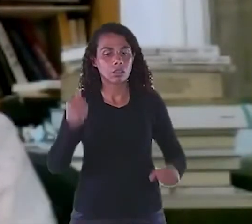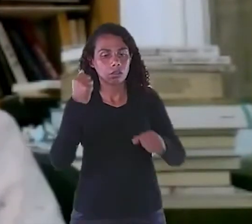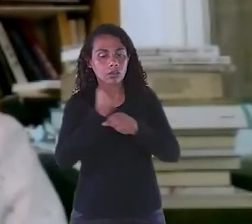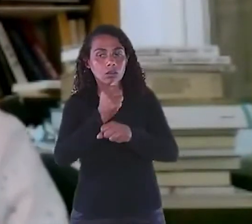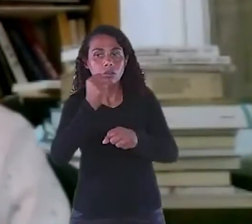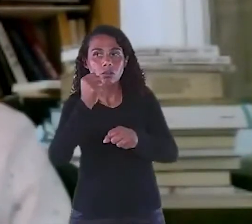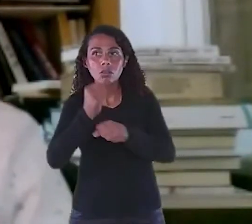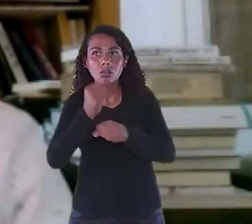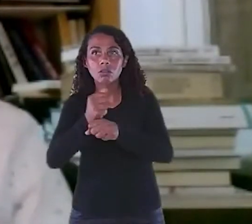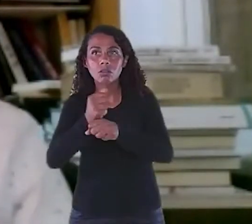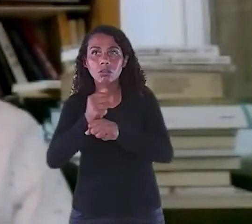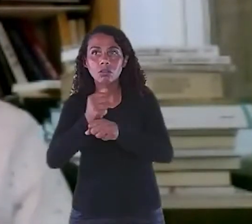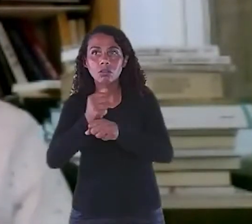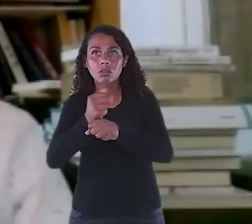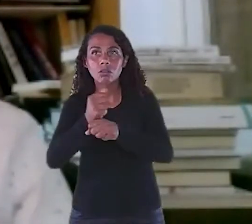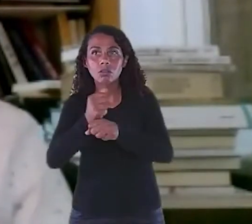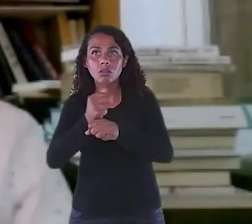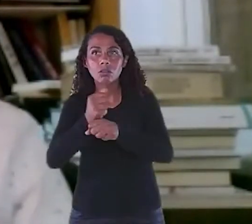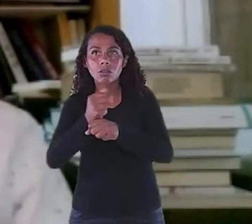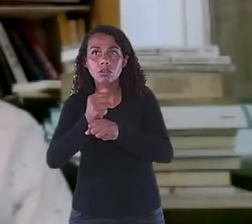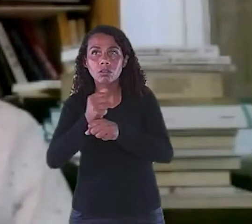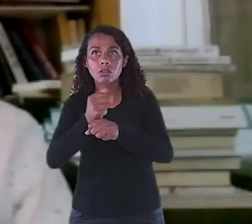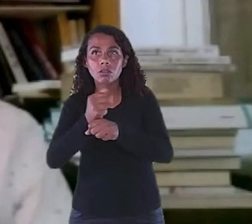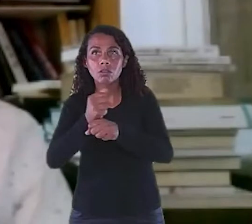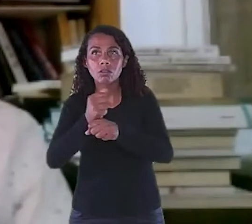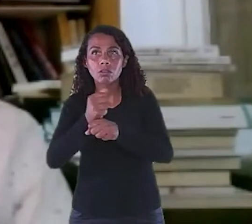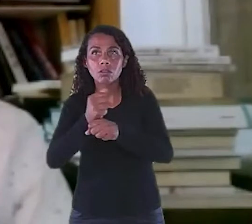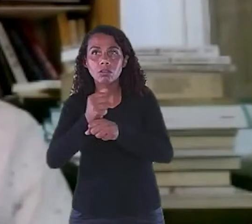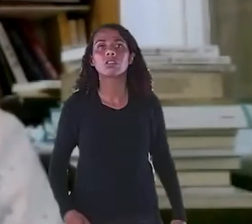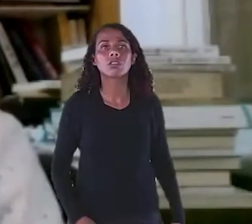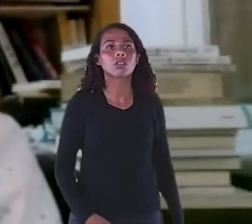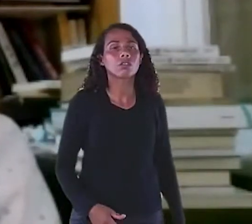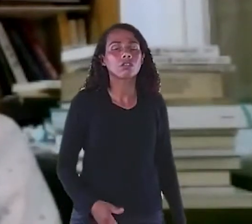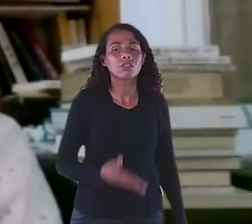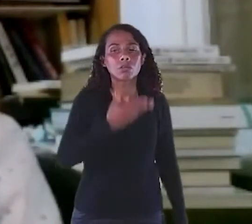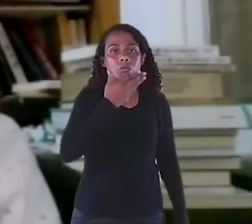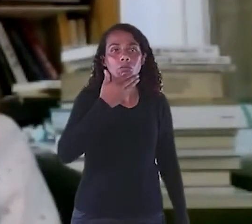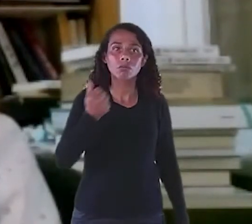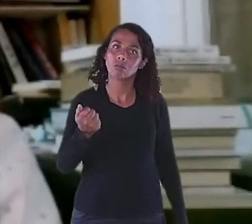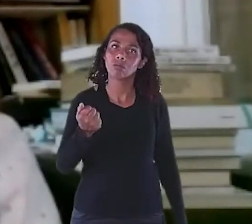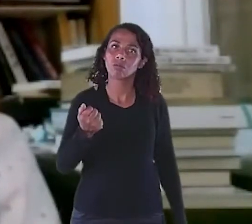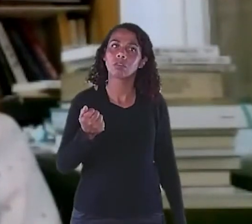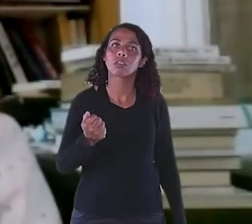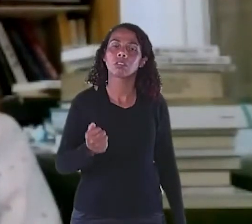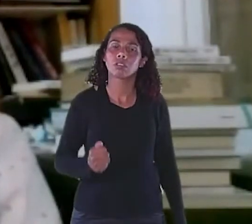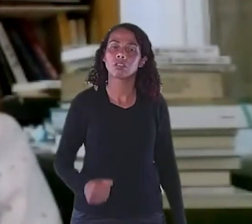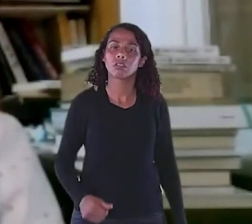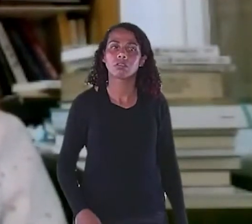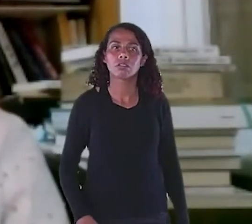Alguém disse que o mineiro escrevia como uma forma,